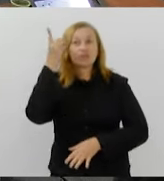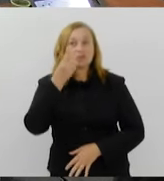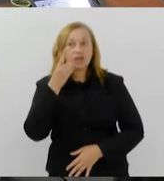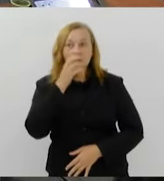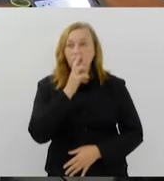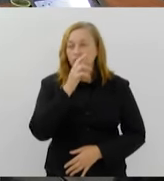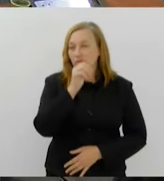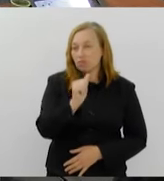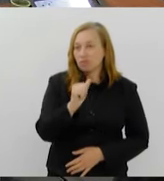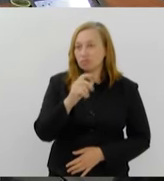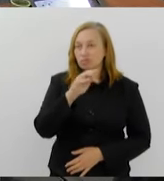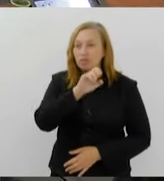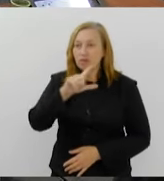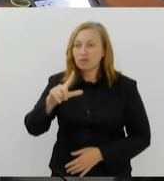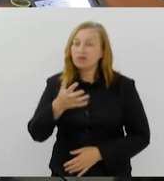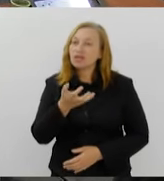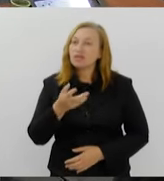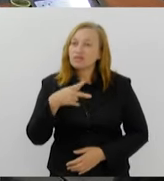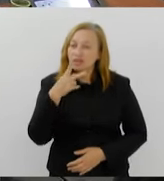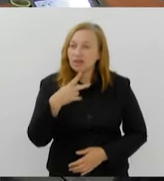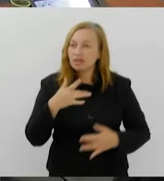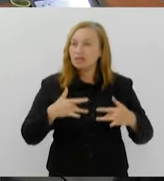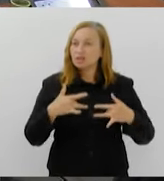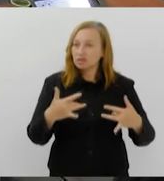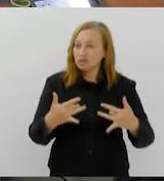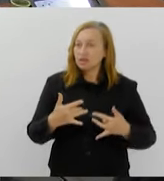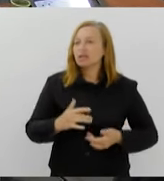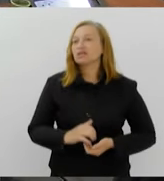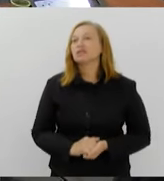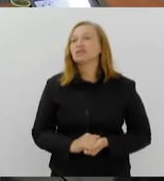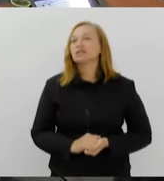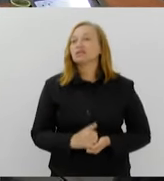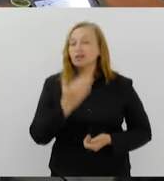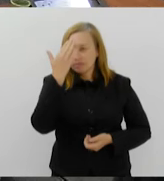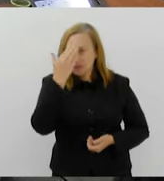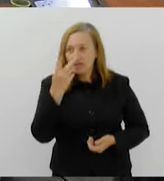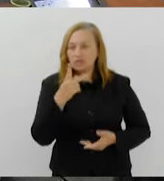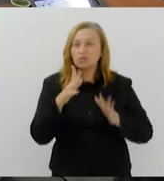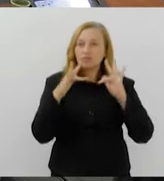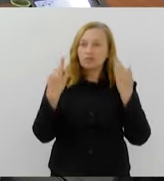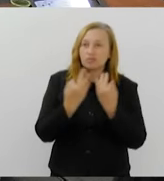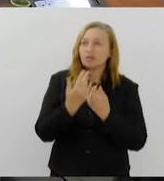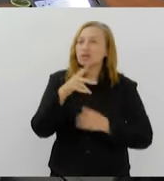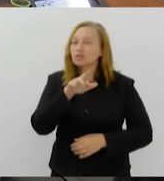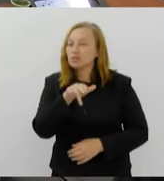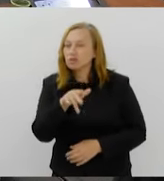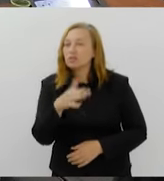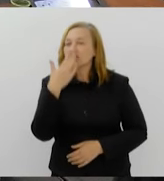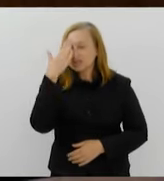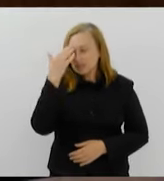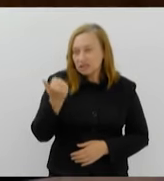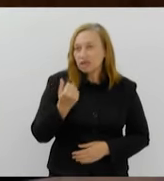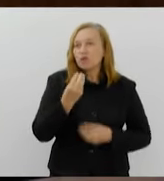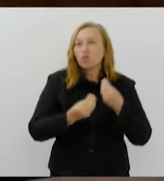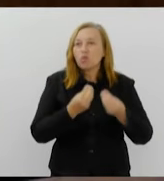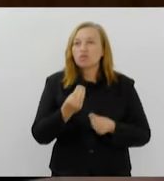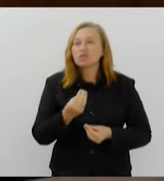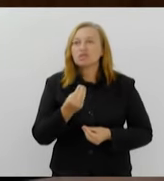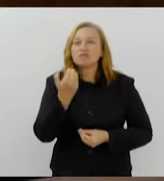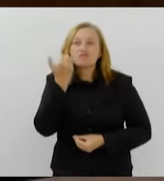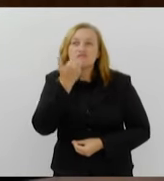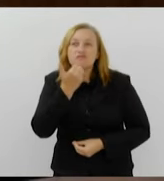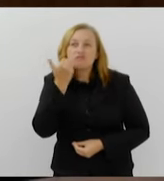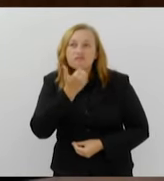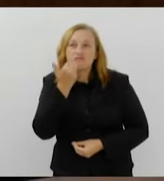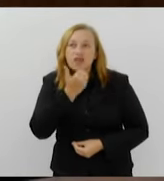Deputado pelgo gostaria de manifestar a minha solidariedade a excelência a toda a sua família ao seu irmão a gente sabe como esses vagabundos